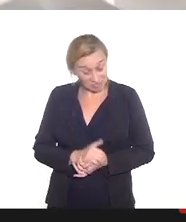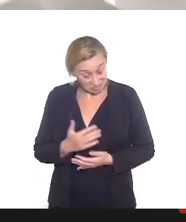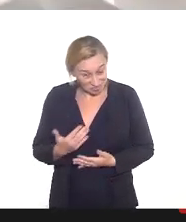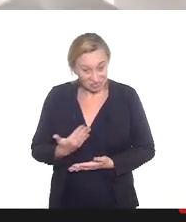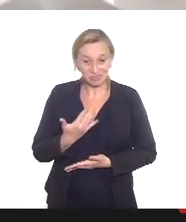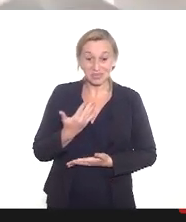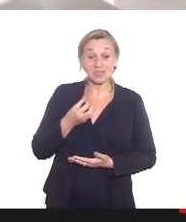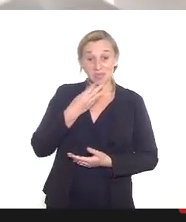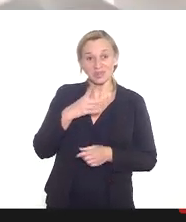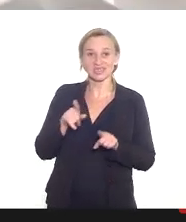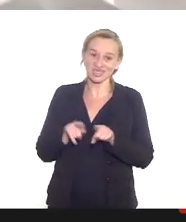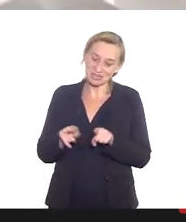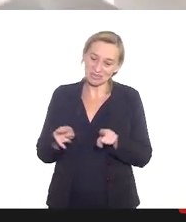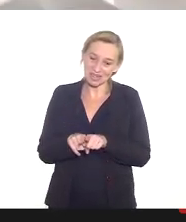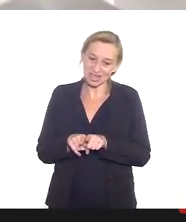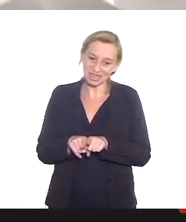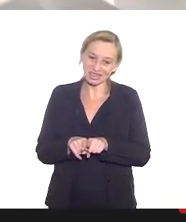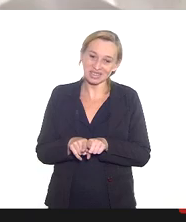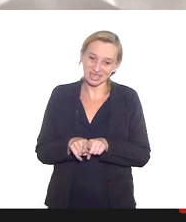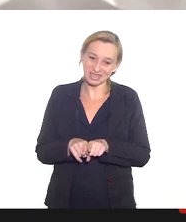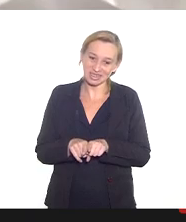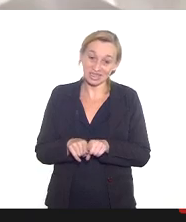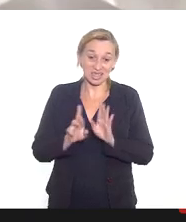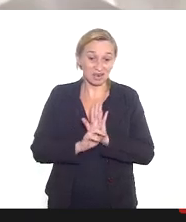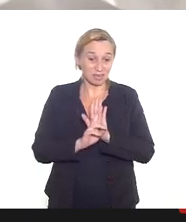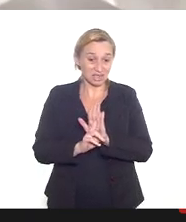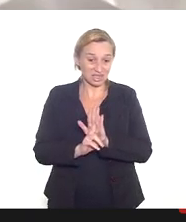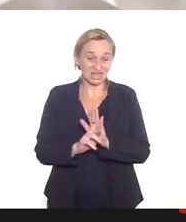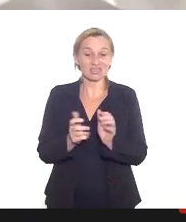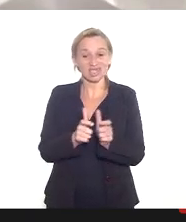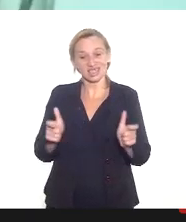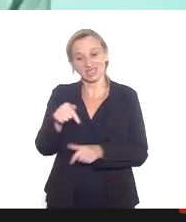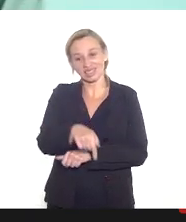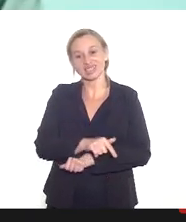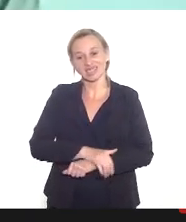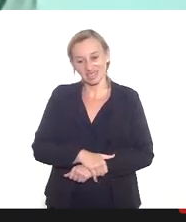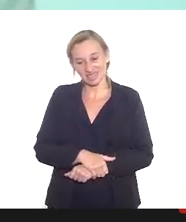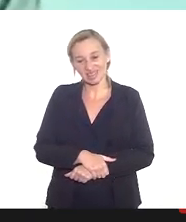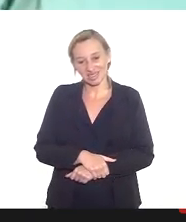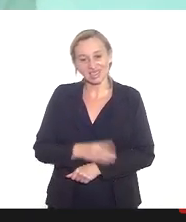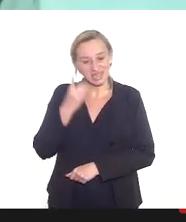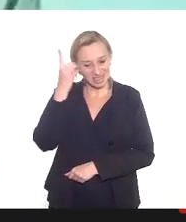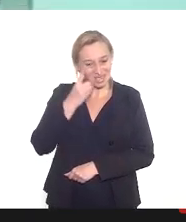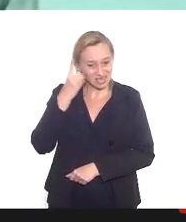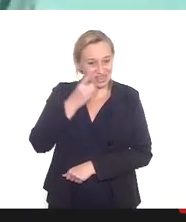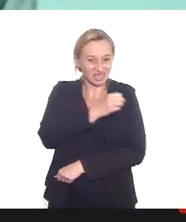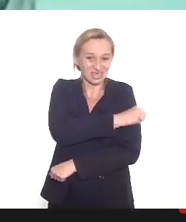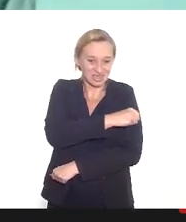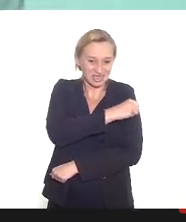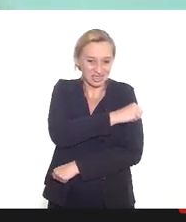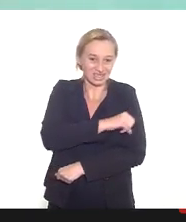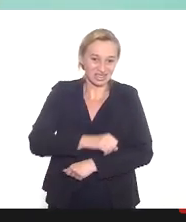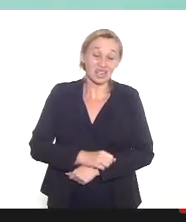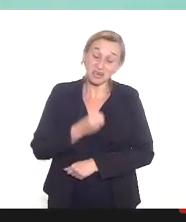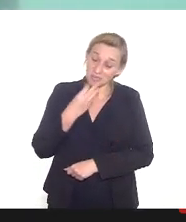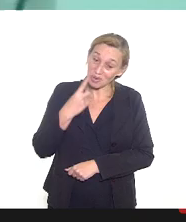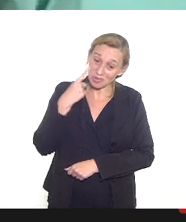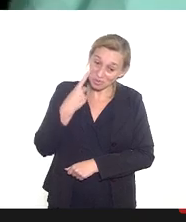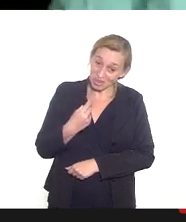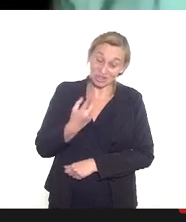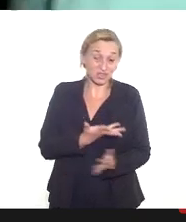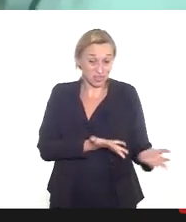muito bom também nós temos uma belíssima representação aqui a deputada enfermeira Rejane é muito